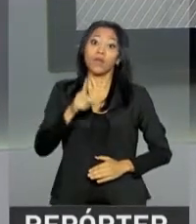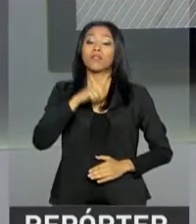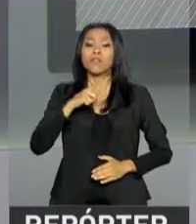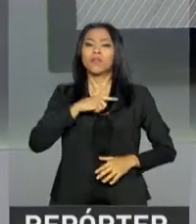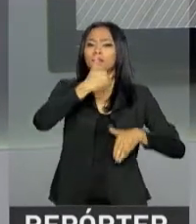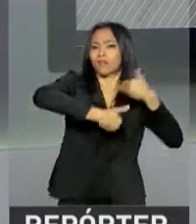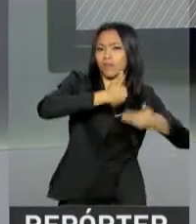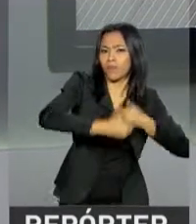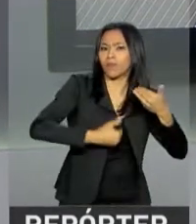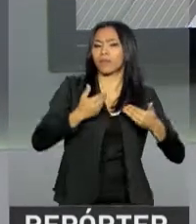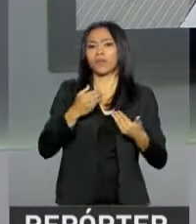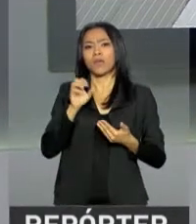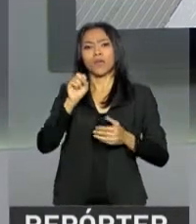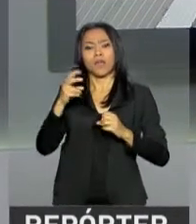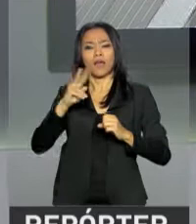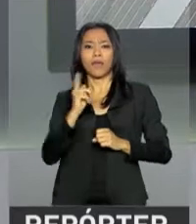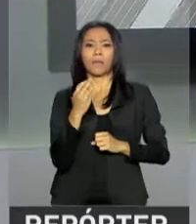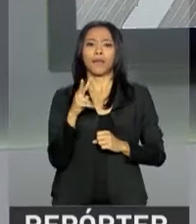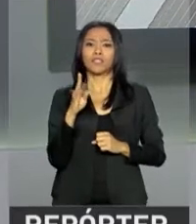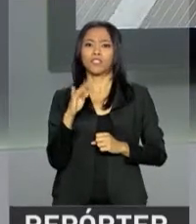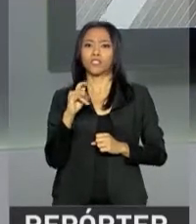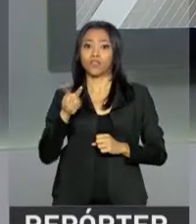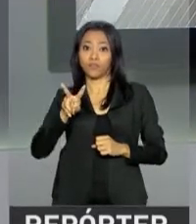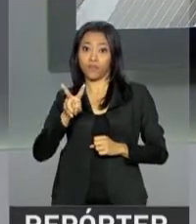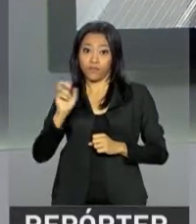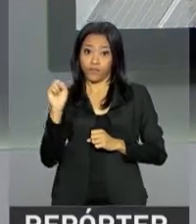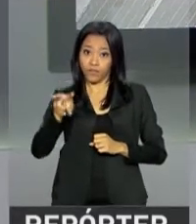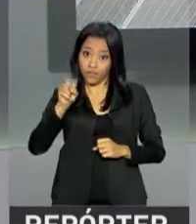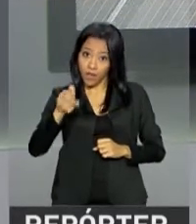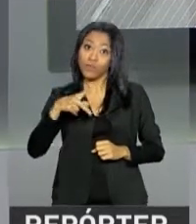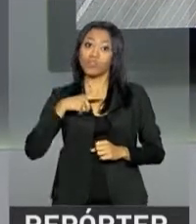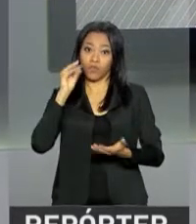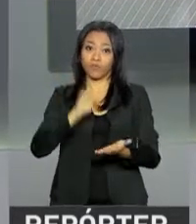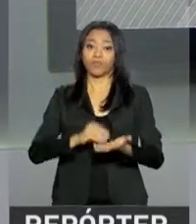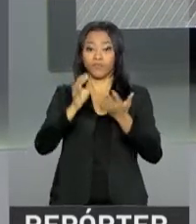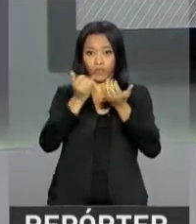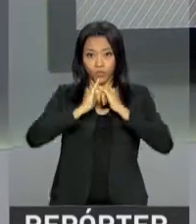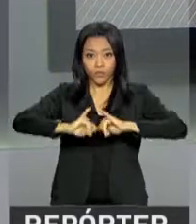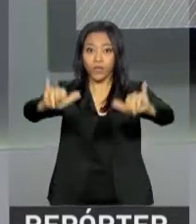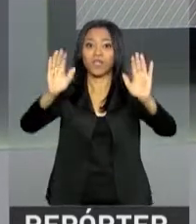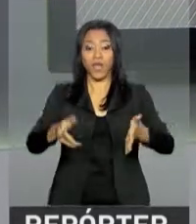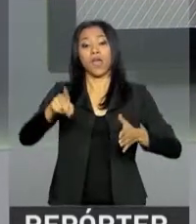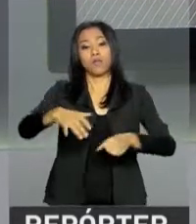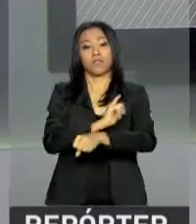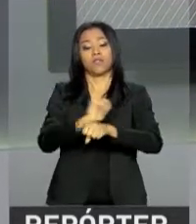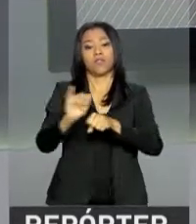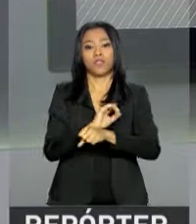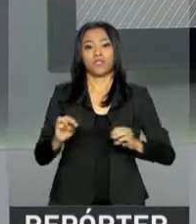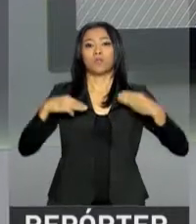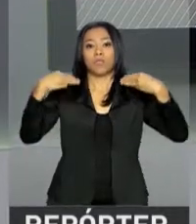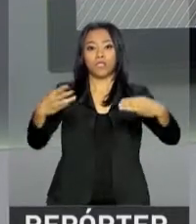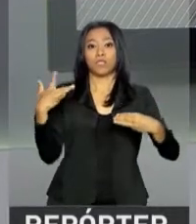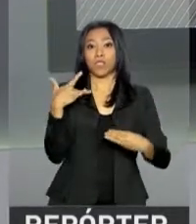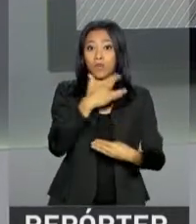terapêuticas das hepatites virais foi publicada no Diário Oficial. A ampliação da assistência faz parte da estratégia do Ministério da Saúde, que visa